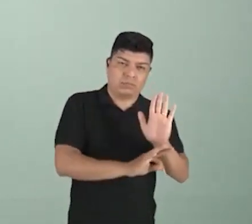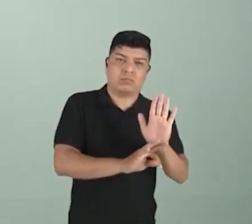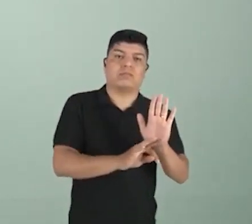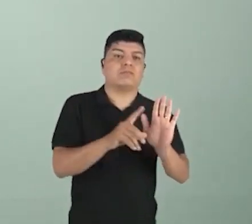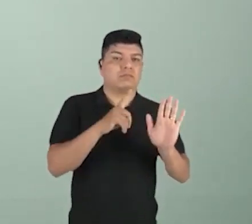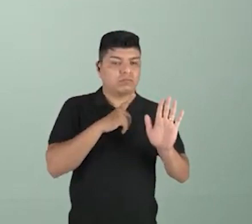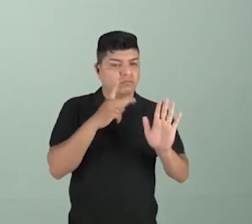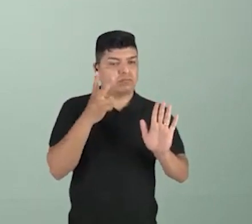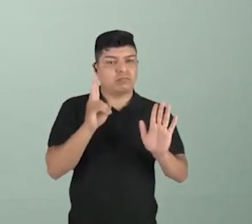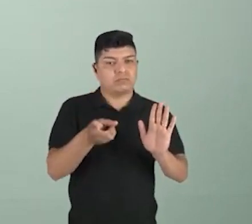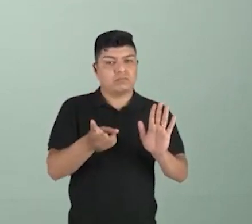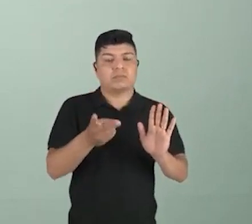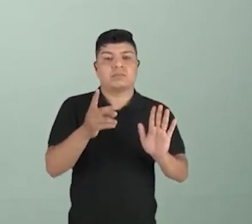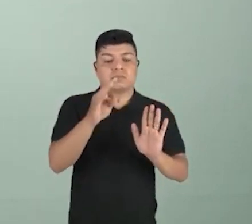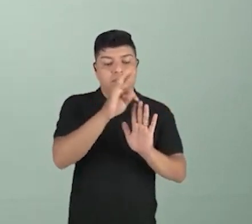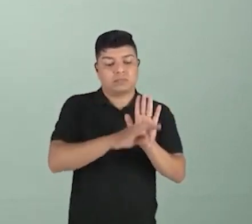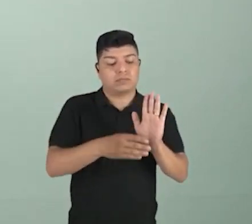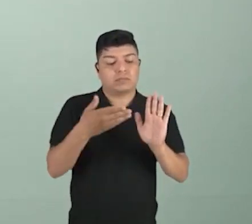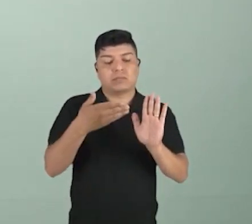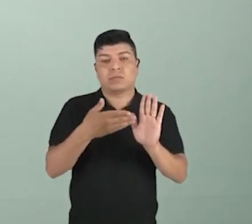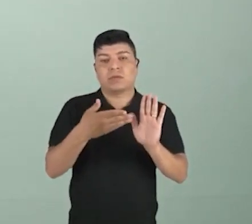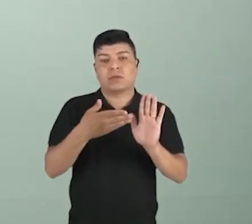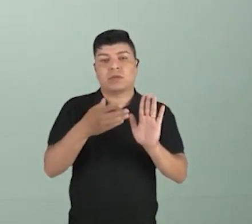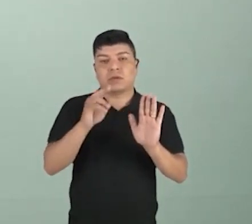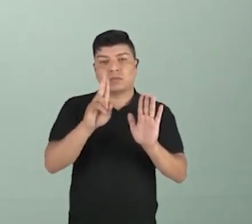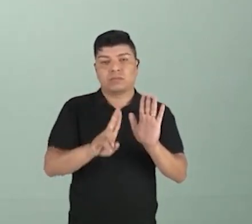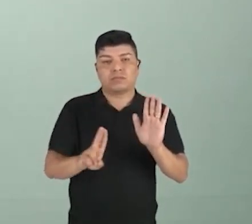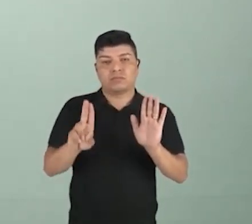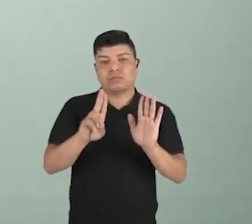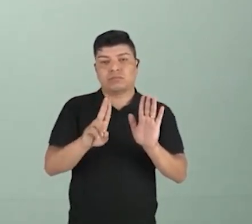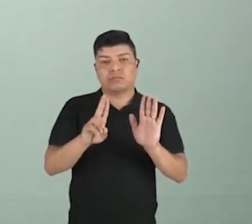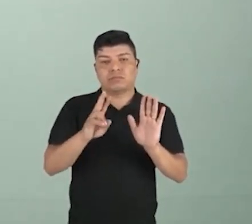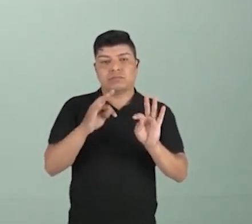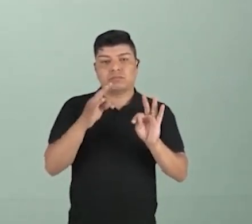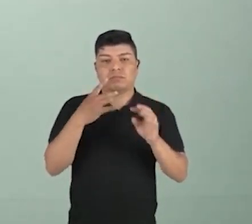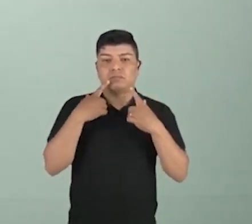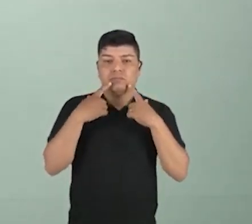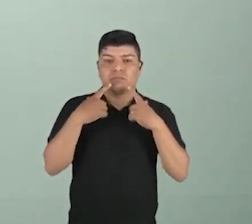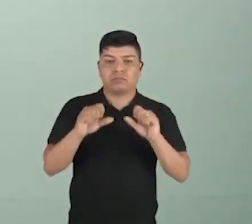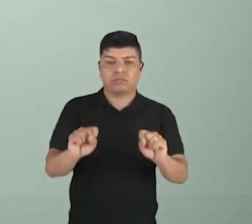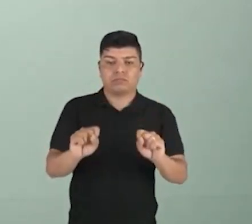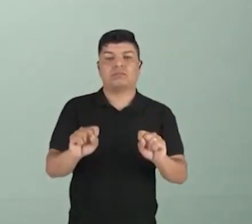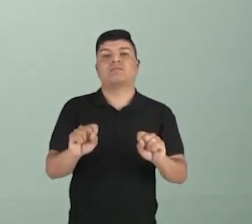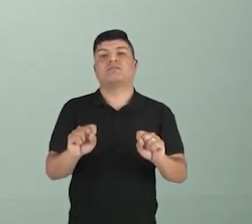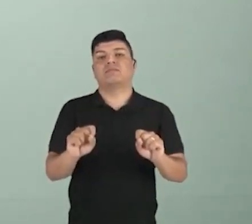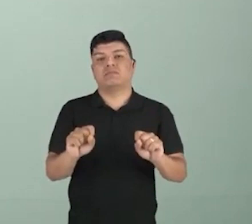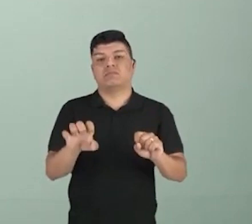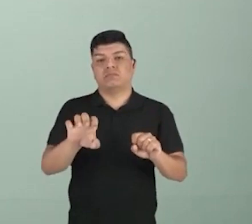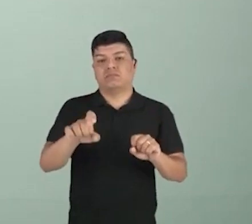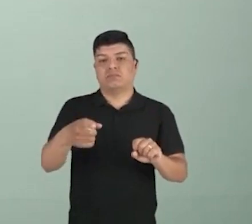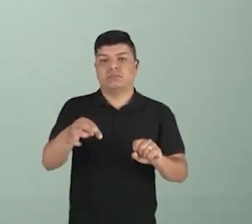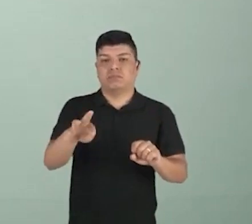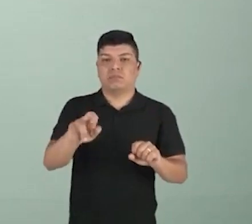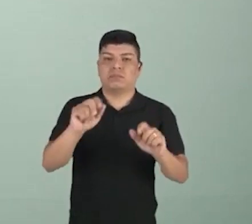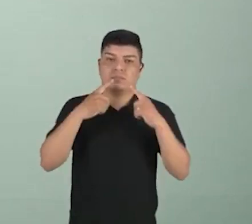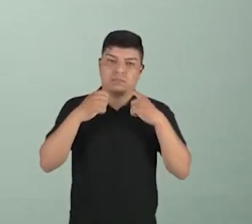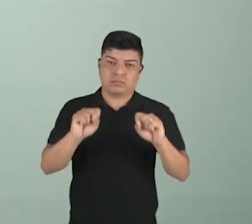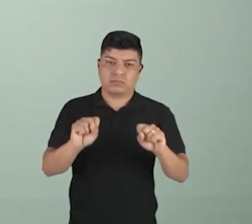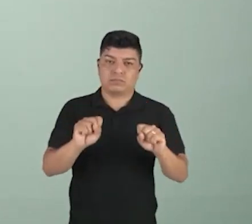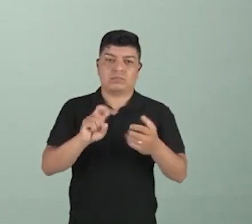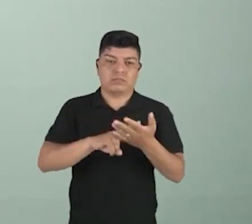vem um texto e dentro desse texto você vai trabalhar as funções linguísticas, extralinguísticas e